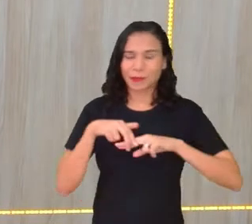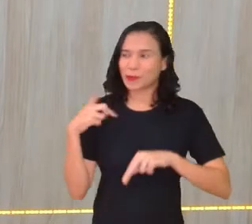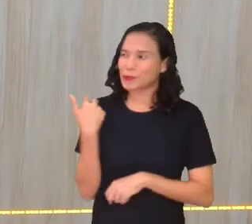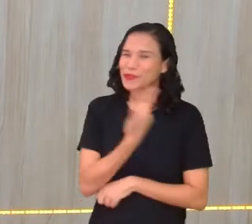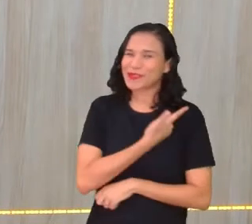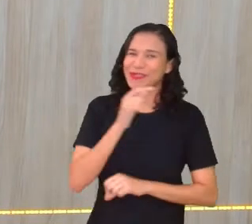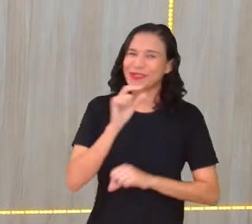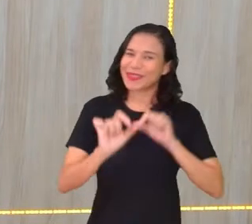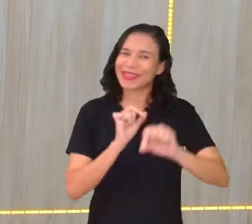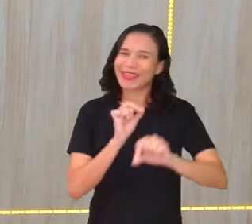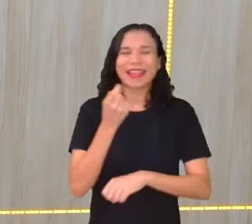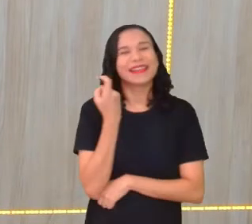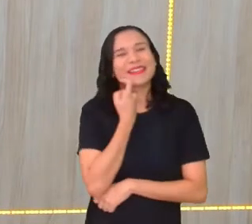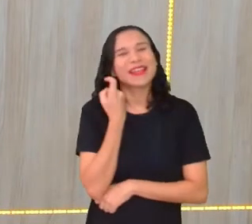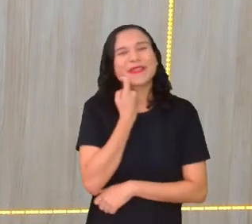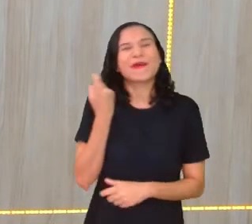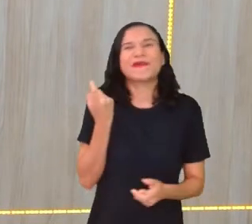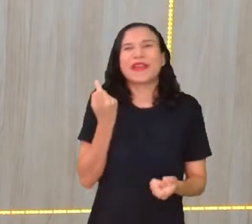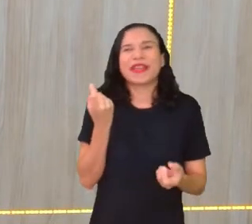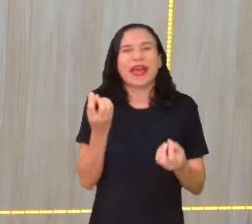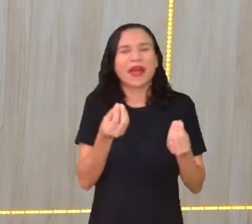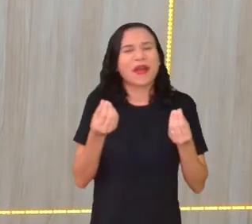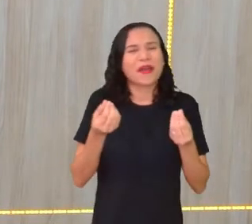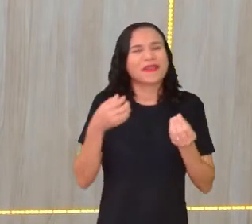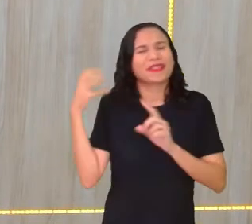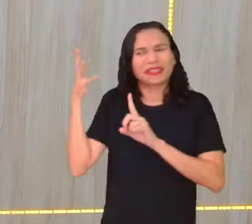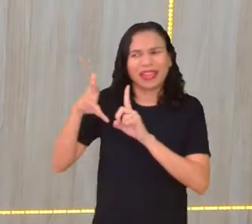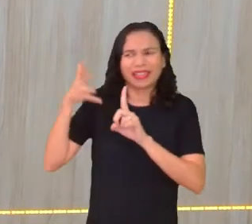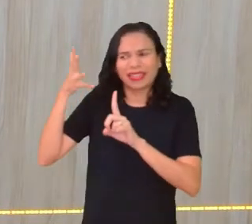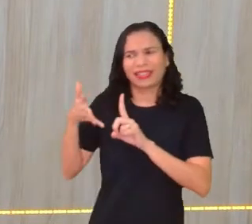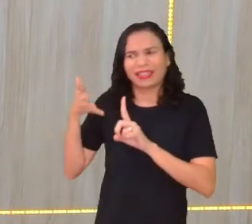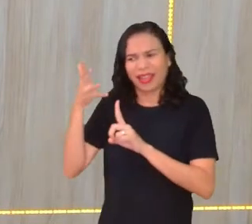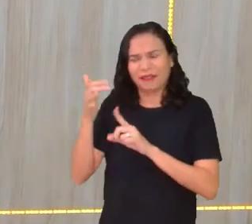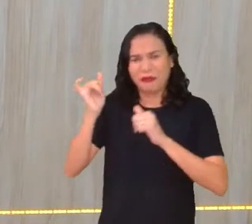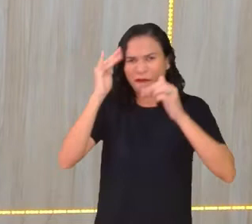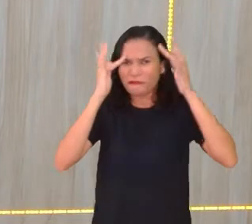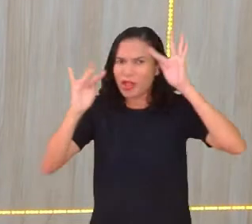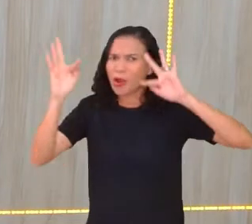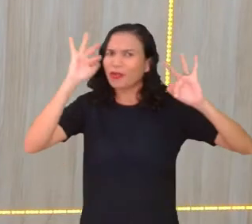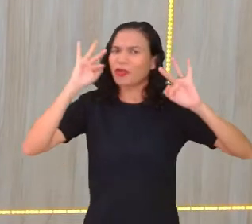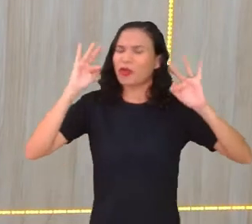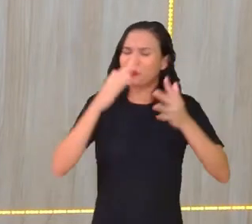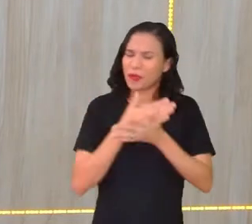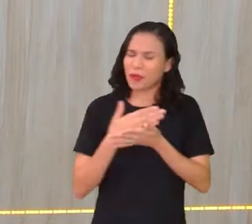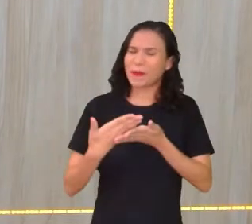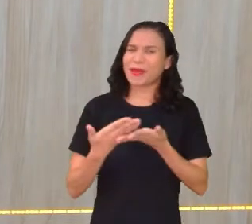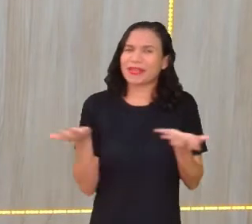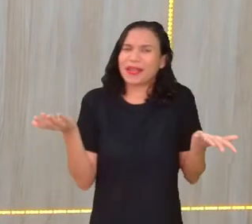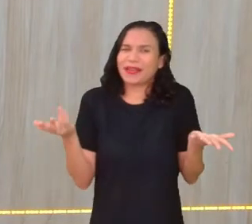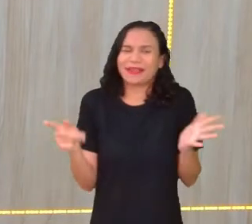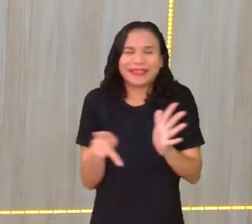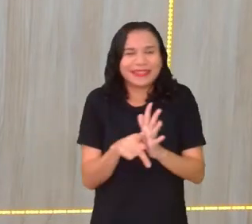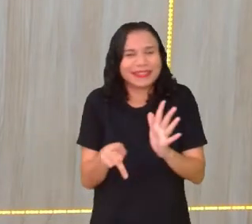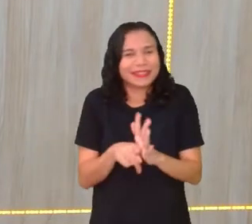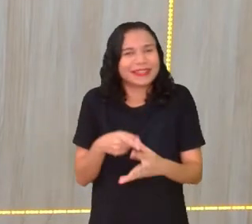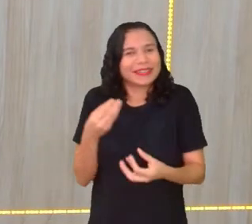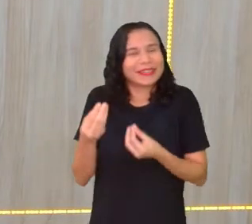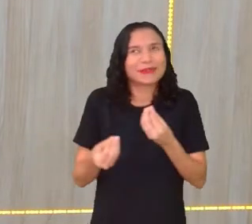numa sexta-feira, um discurso já meio filosófico, né? Um discurso